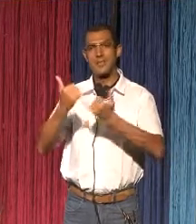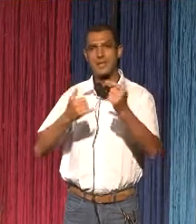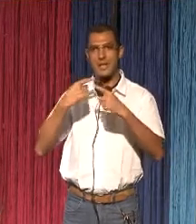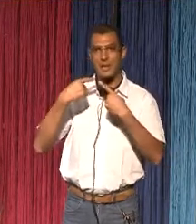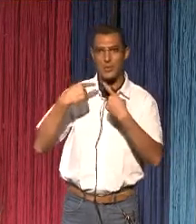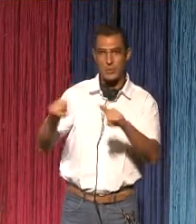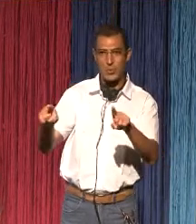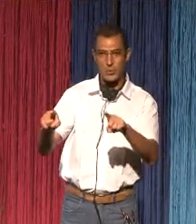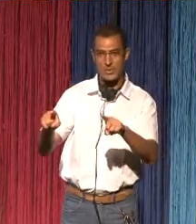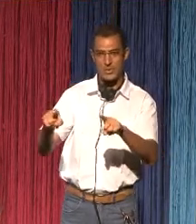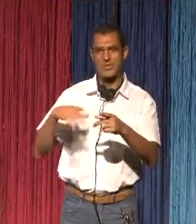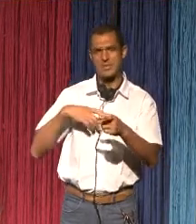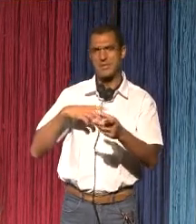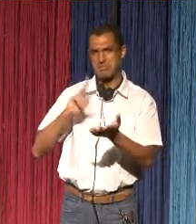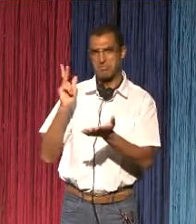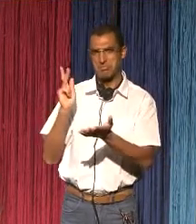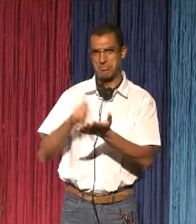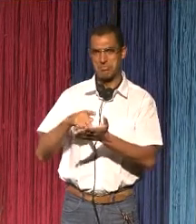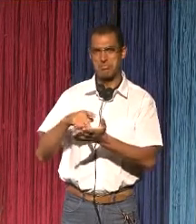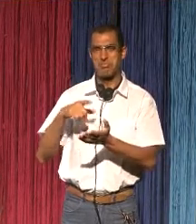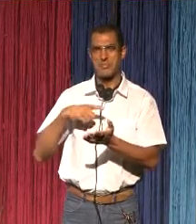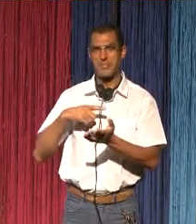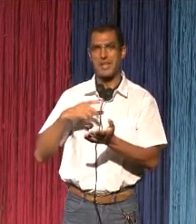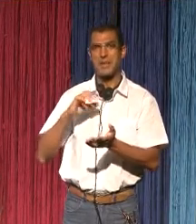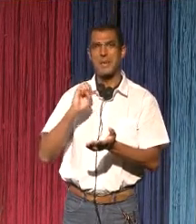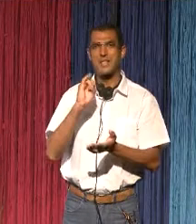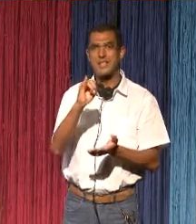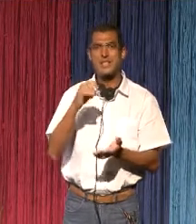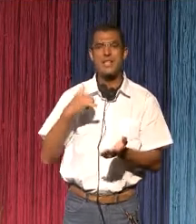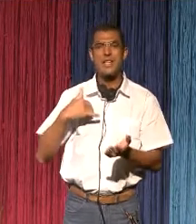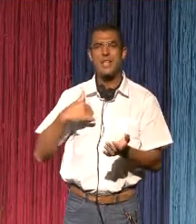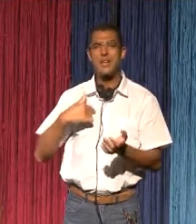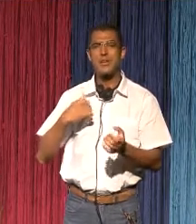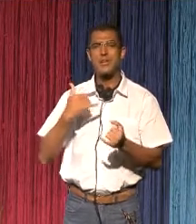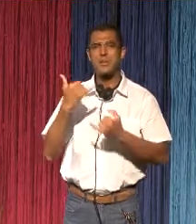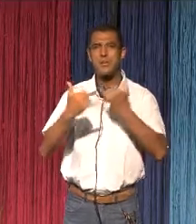mas a presença do outro é fundamental, né?